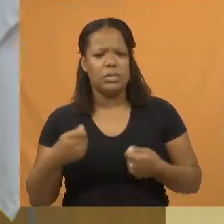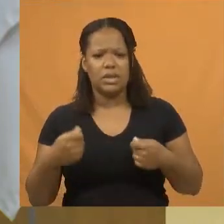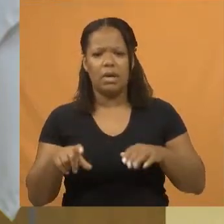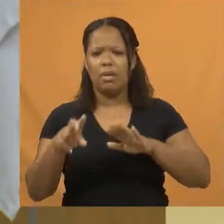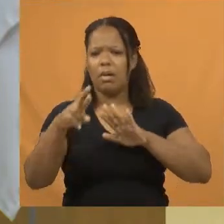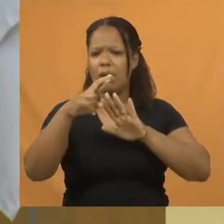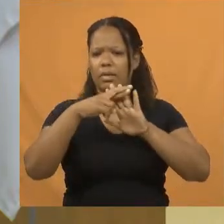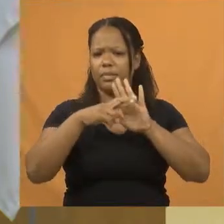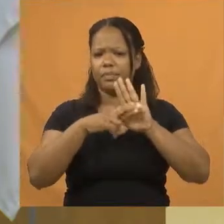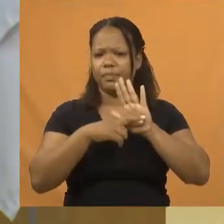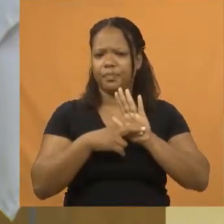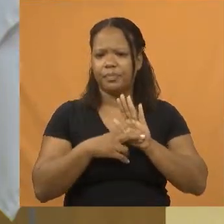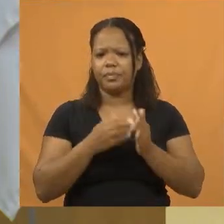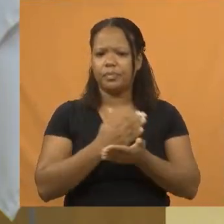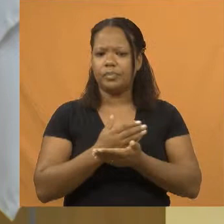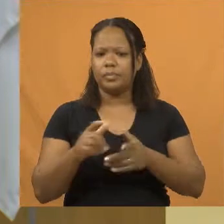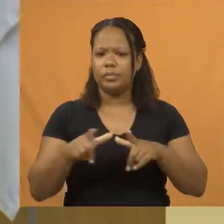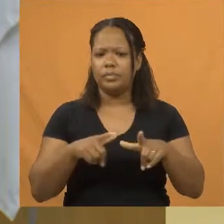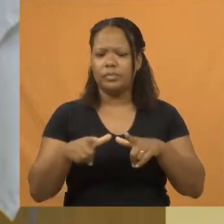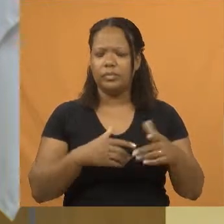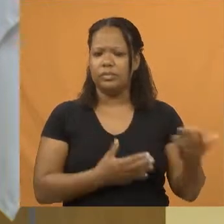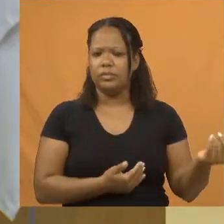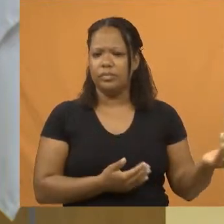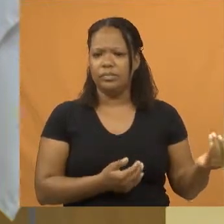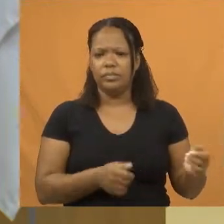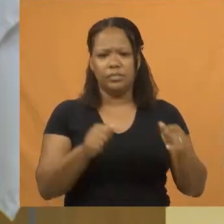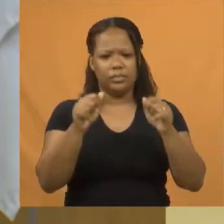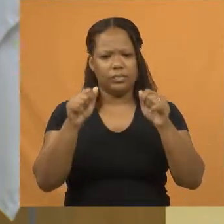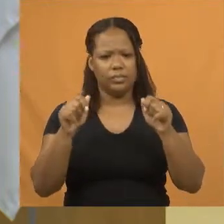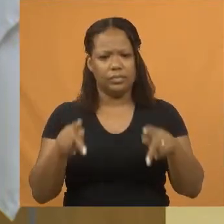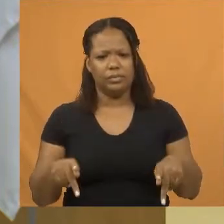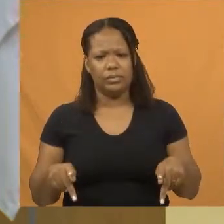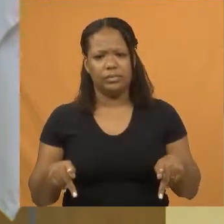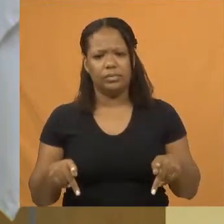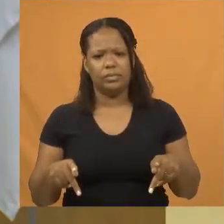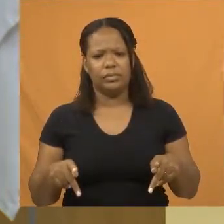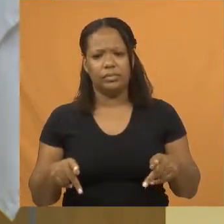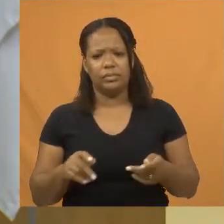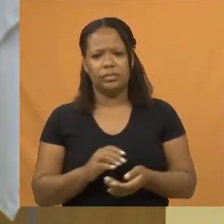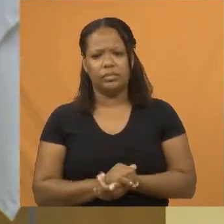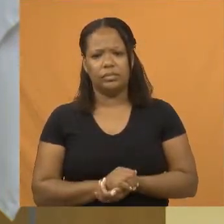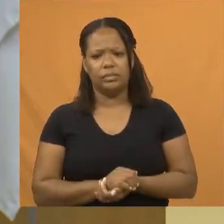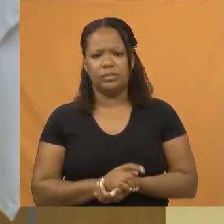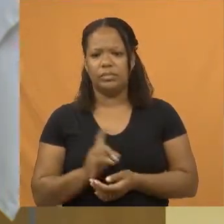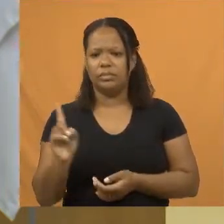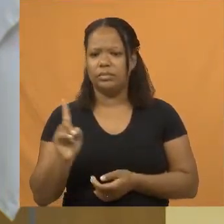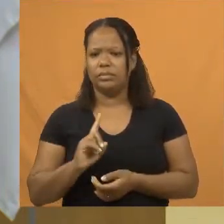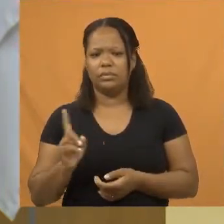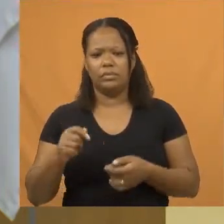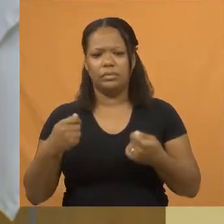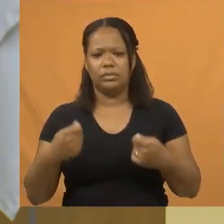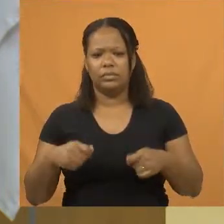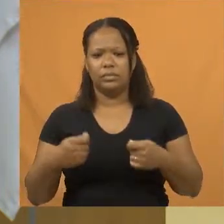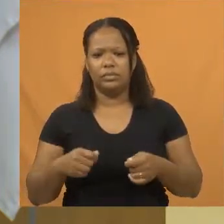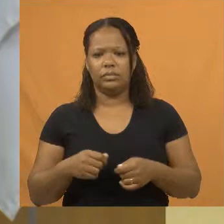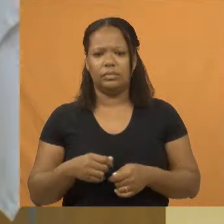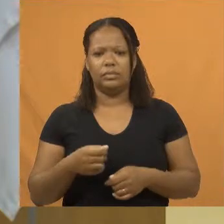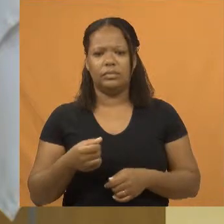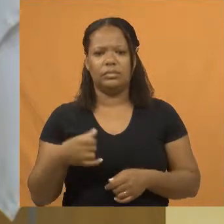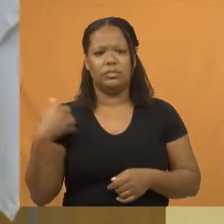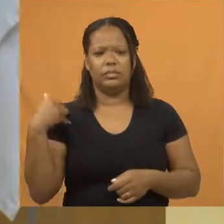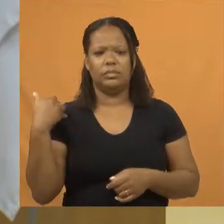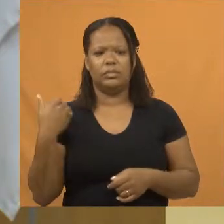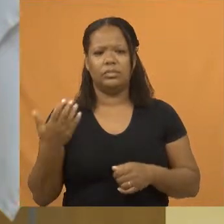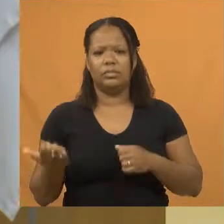regra em que aquele que começou a trabalhar muito cedo aposentaria sem ter a necessidade de ter a idade